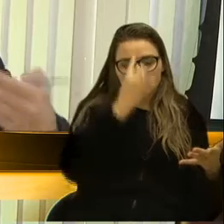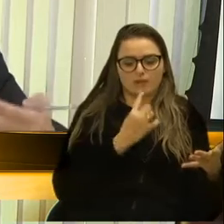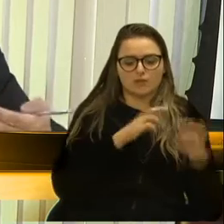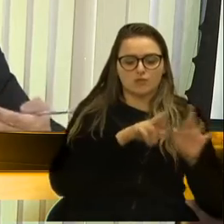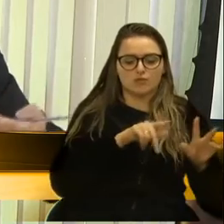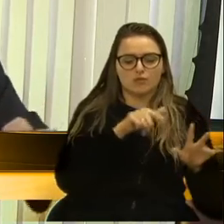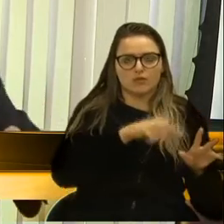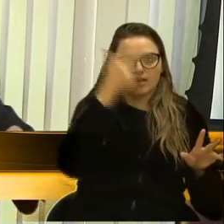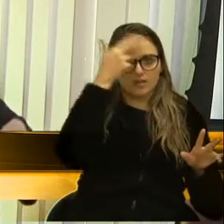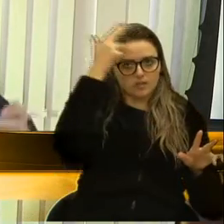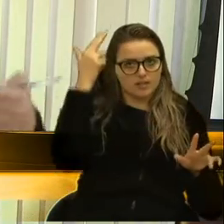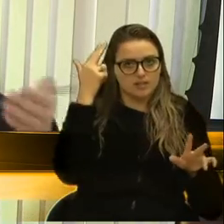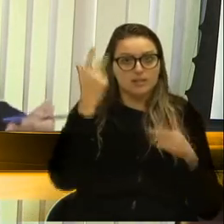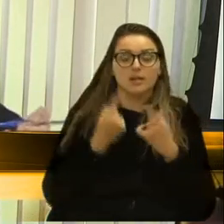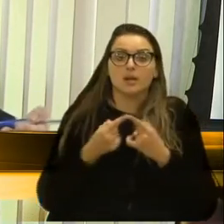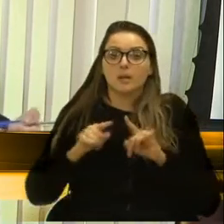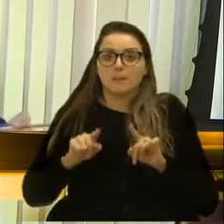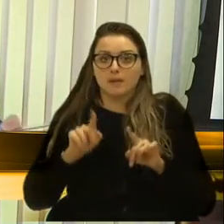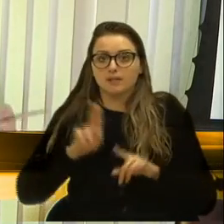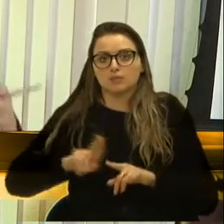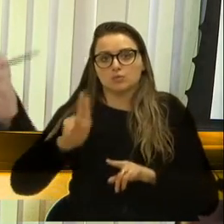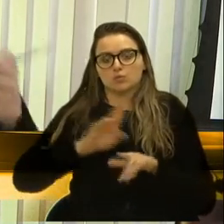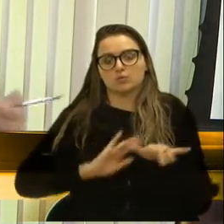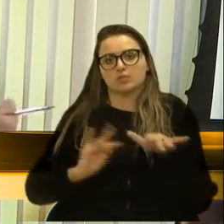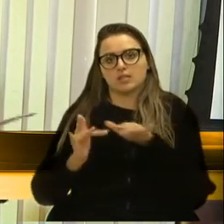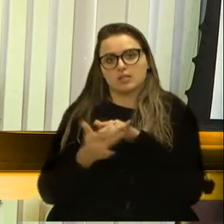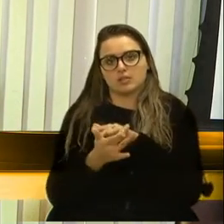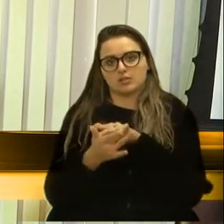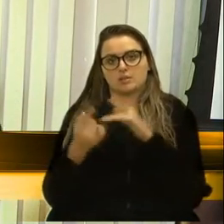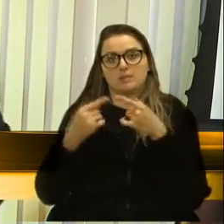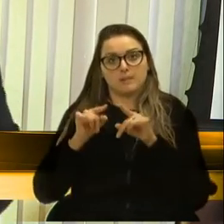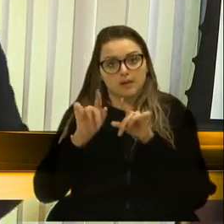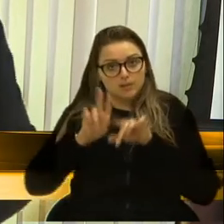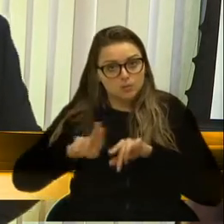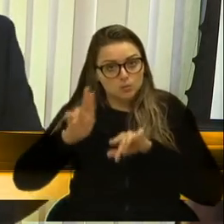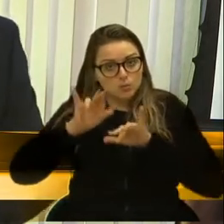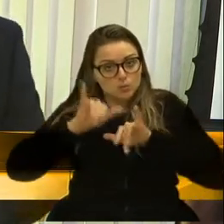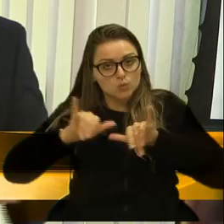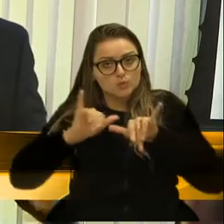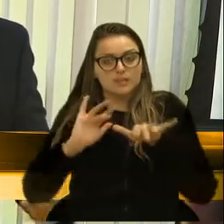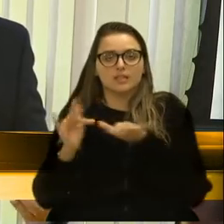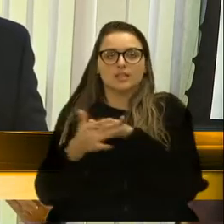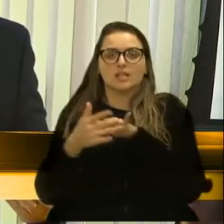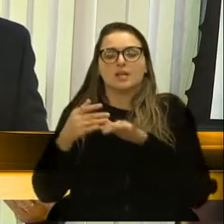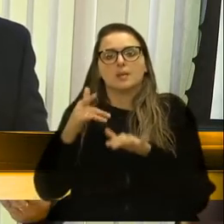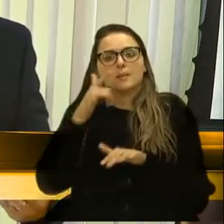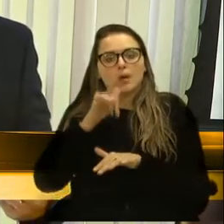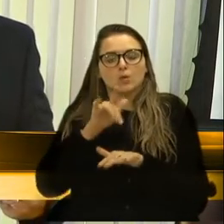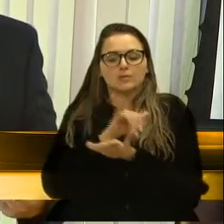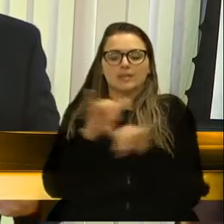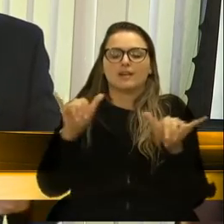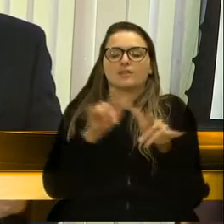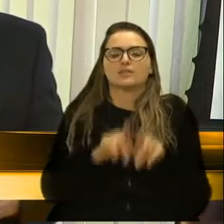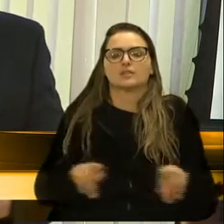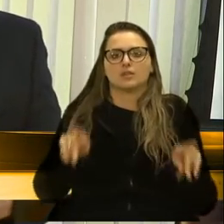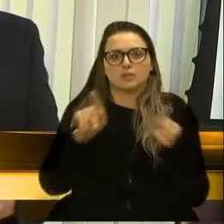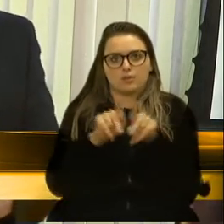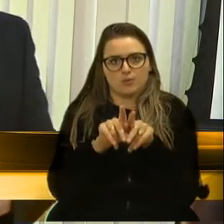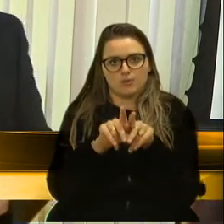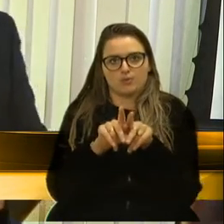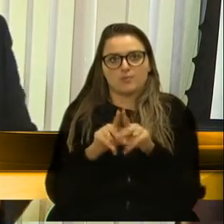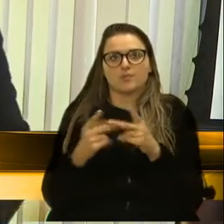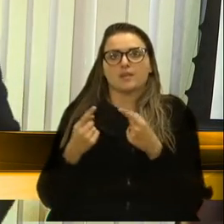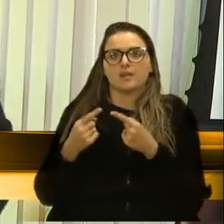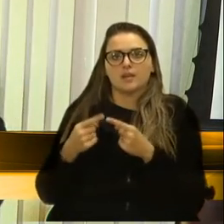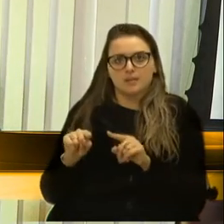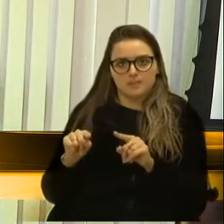que pode, utiliza as redes sociais, utiliza os veículos de imprensa para poder comunicar. E isso só